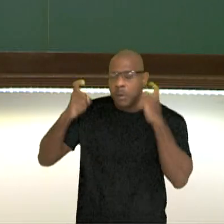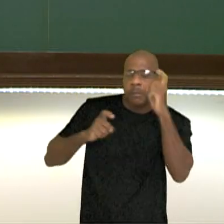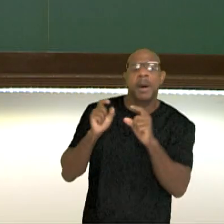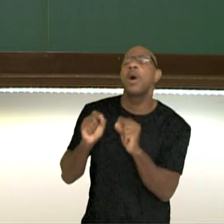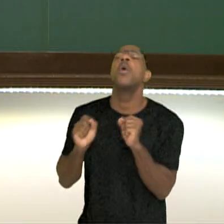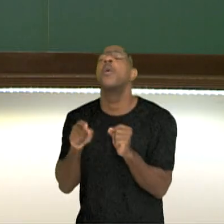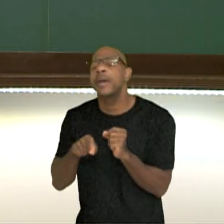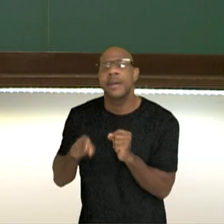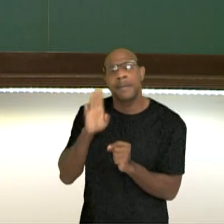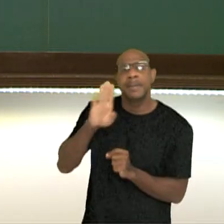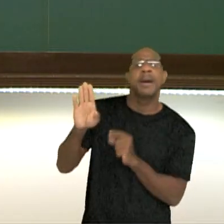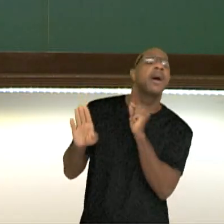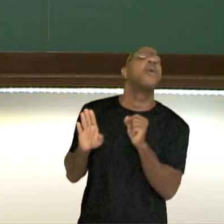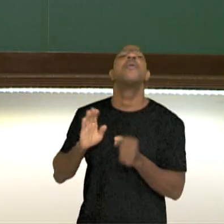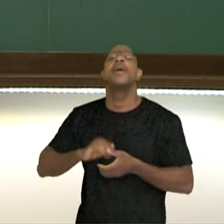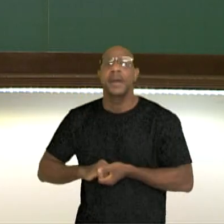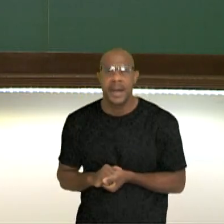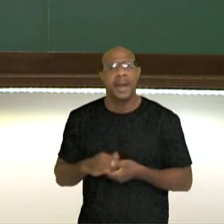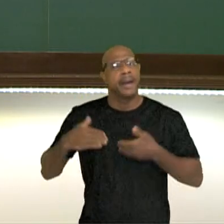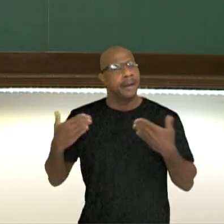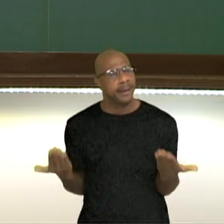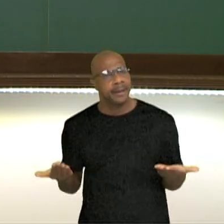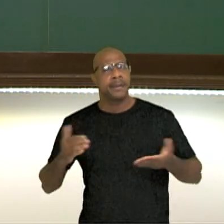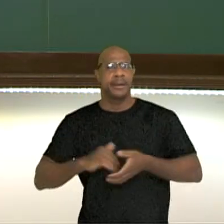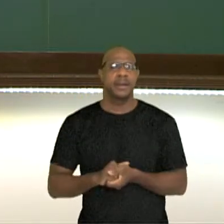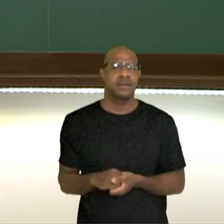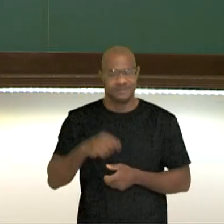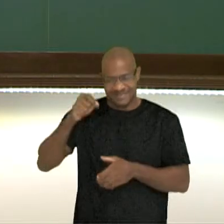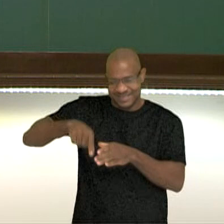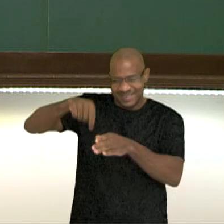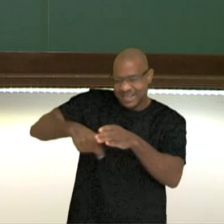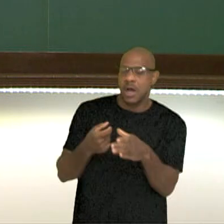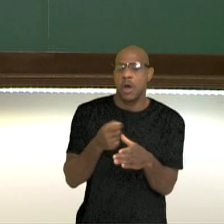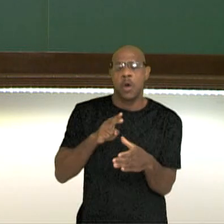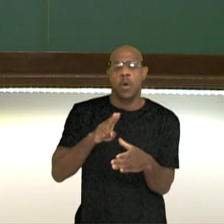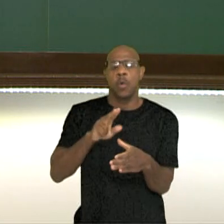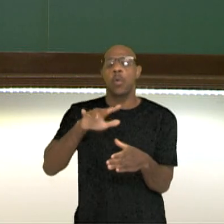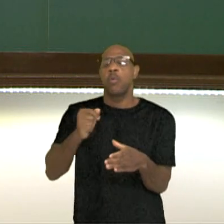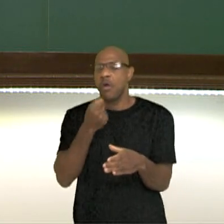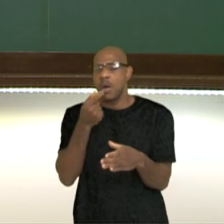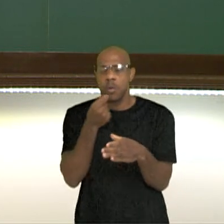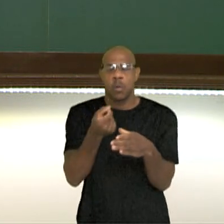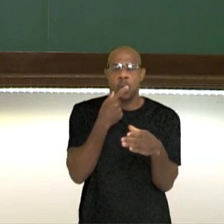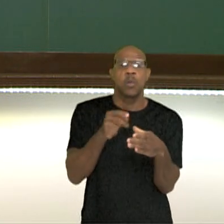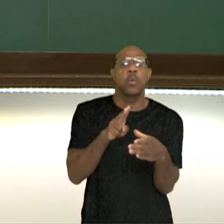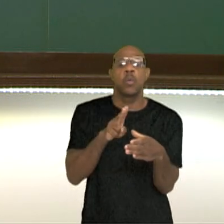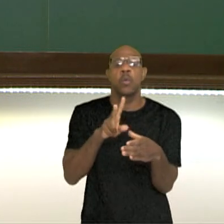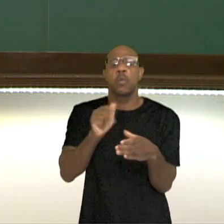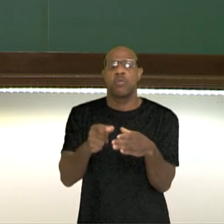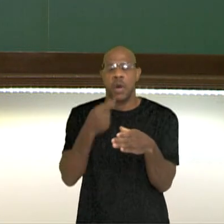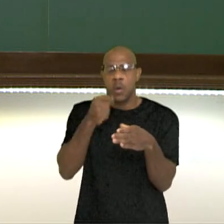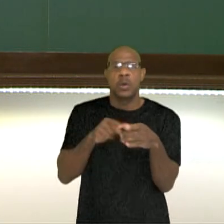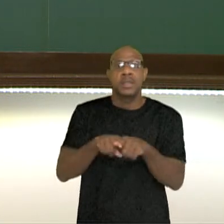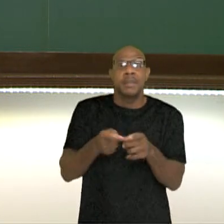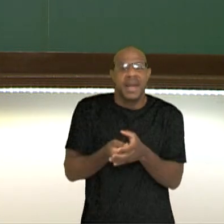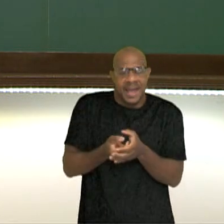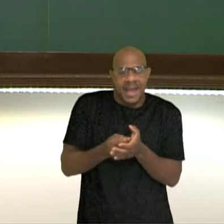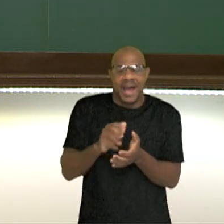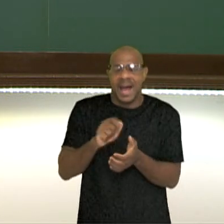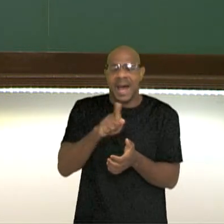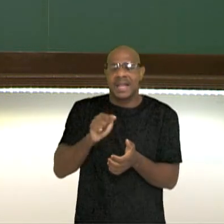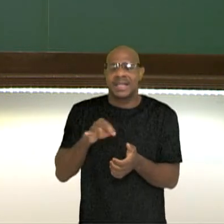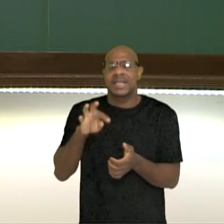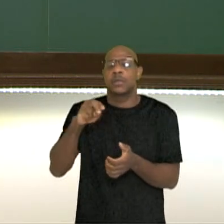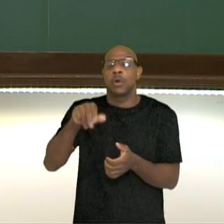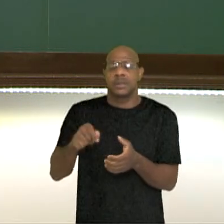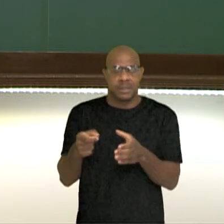preocupar principalmente com a plantação de uvas, né? E plantação de azeitonas para a produção